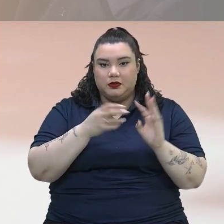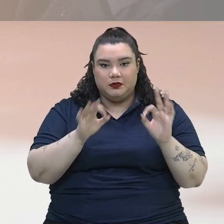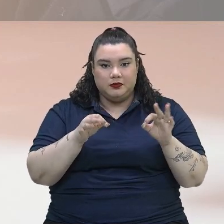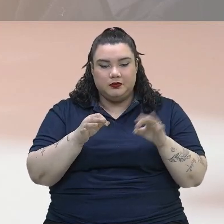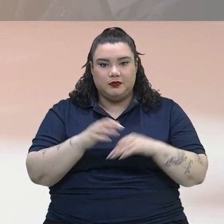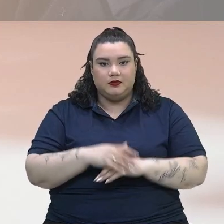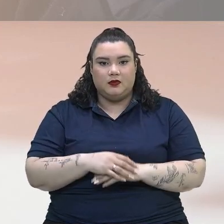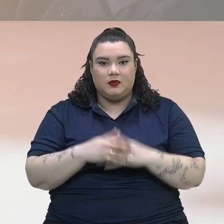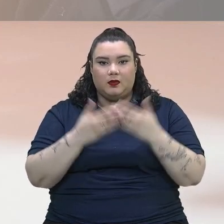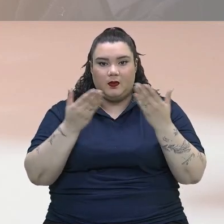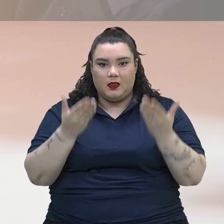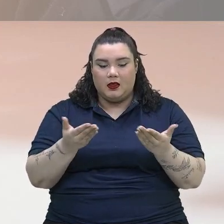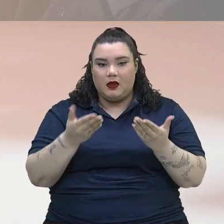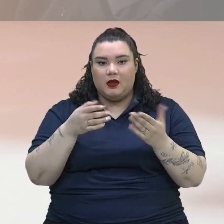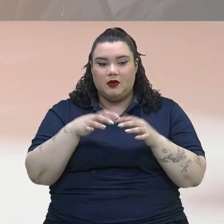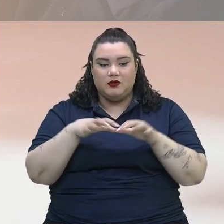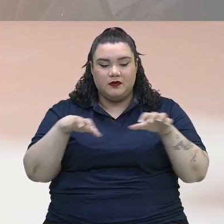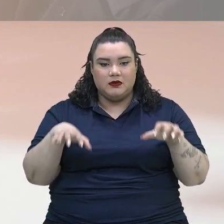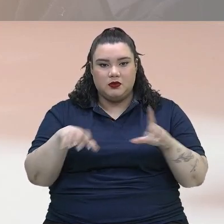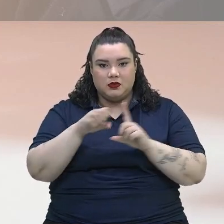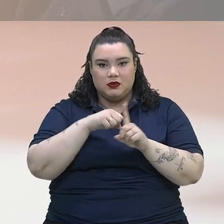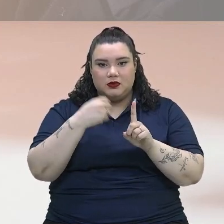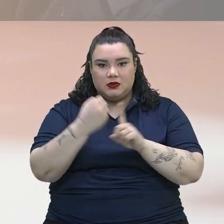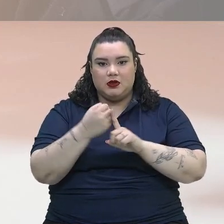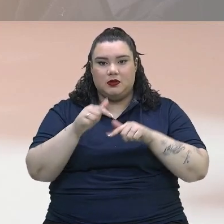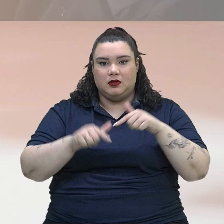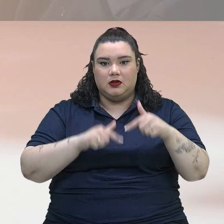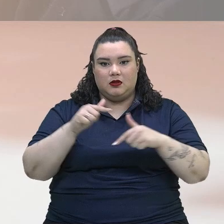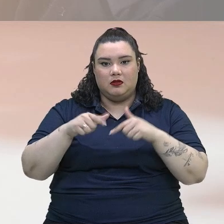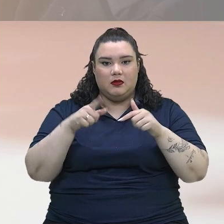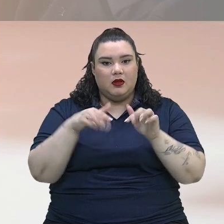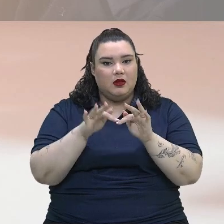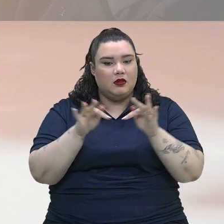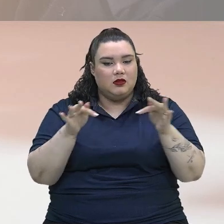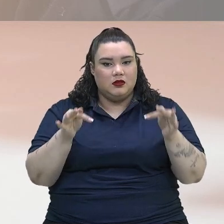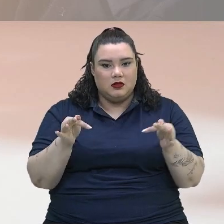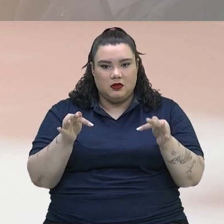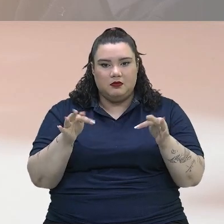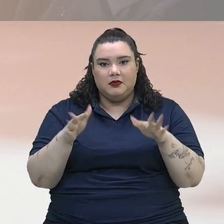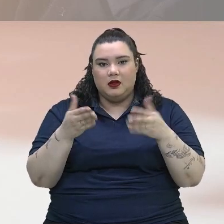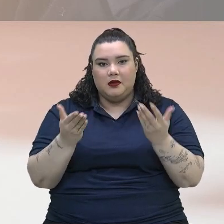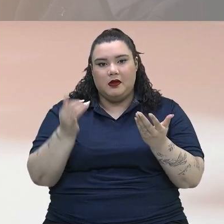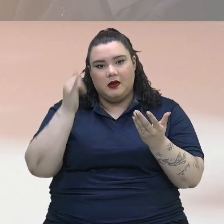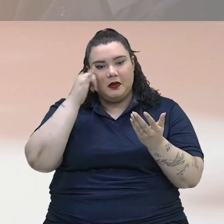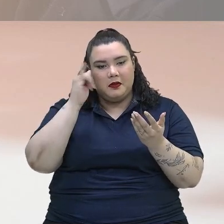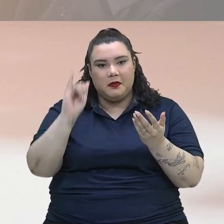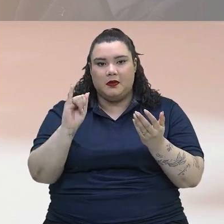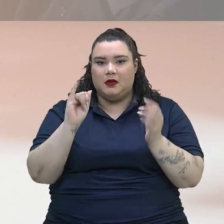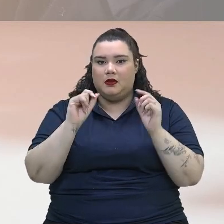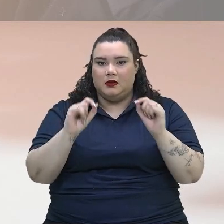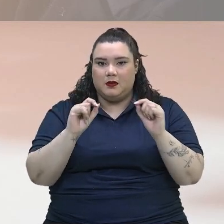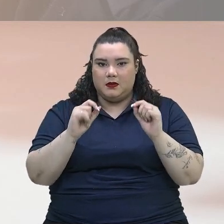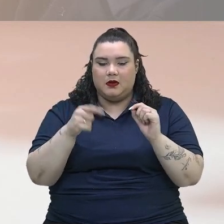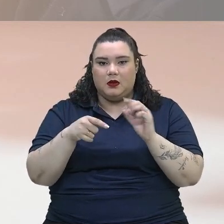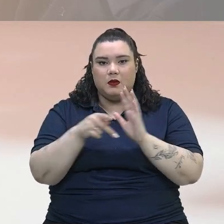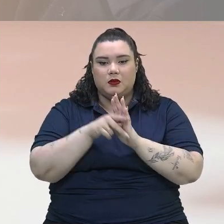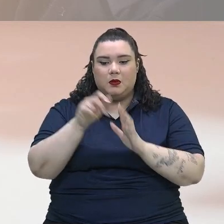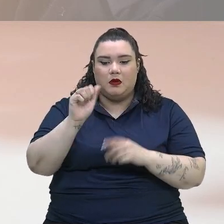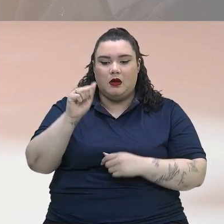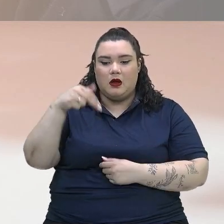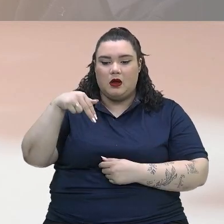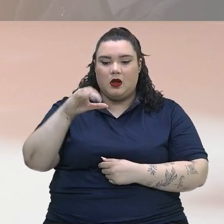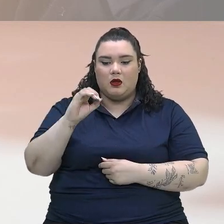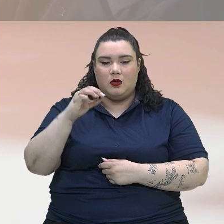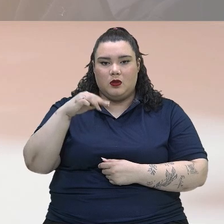sociedade, a divisão social do trabalho ela é muito mais simples, e isso evita o que ele chama da anomia, que vai